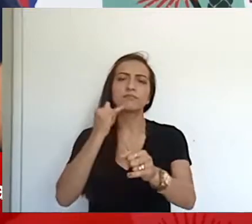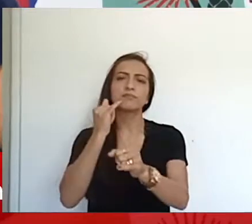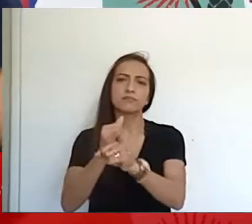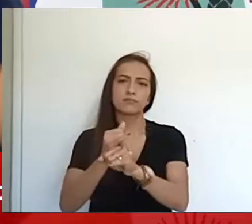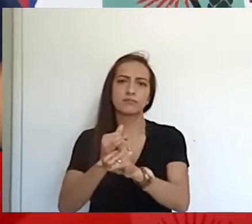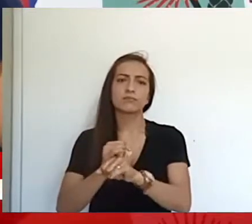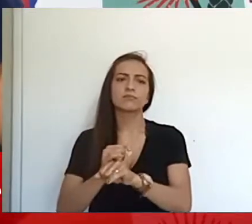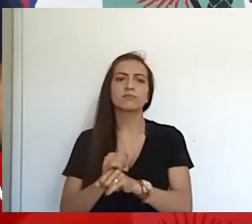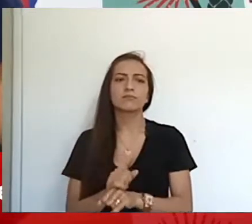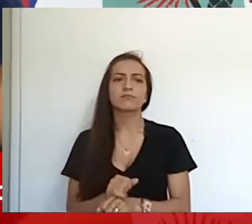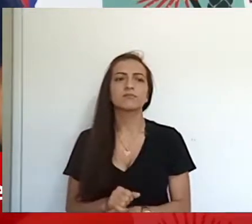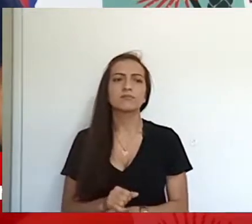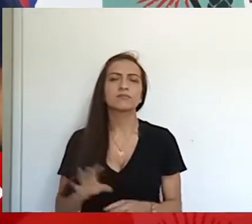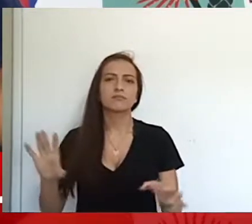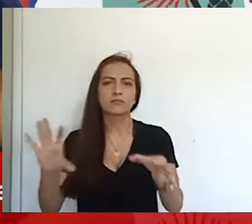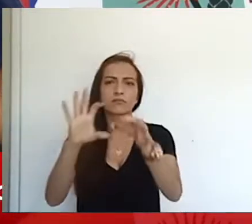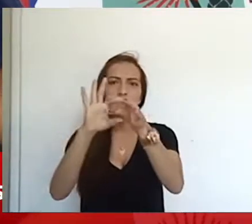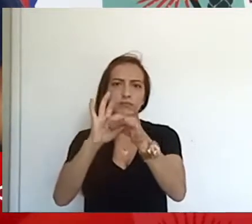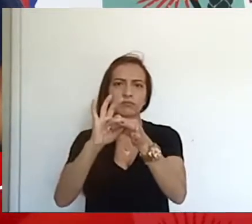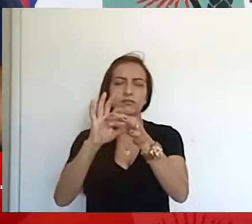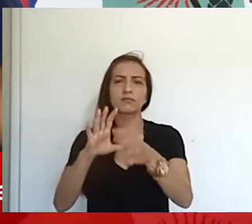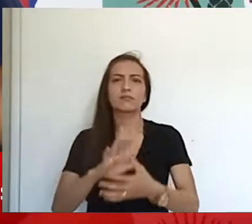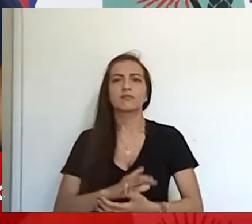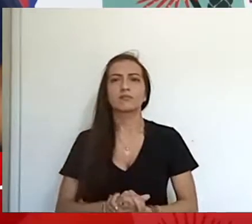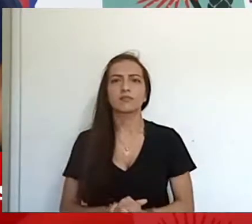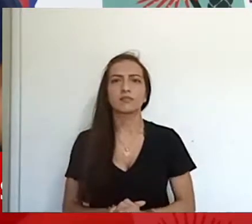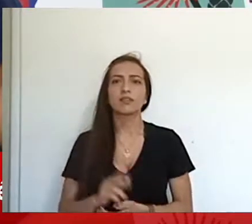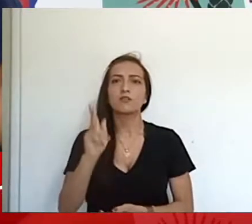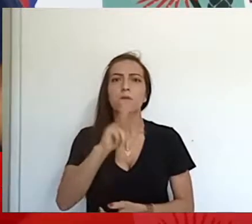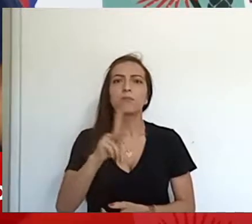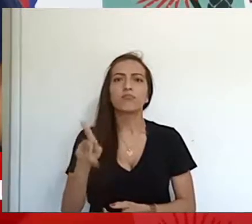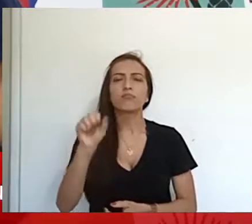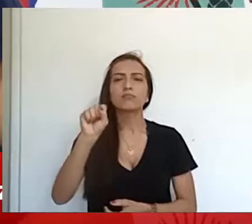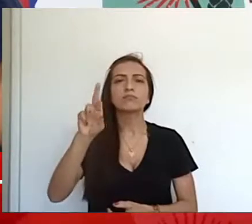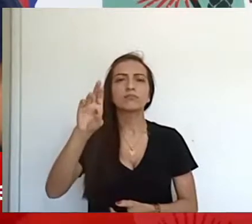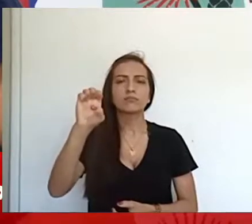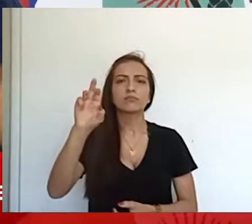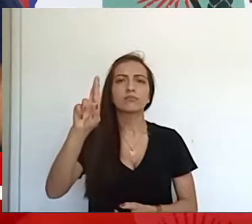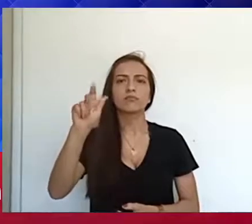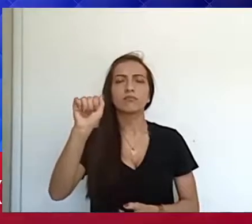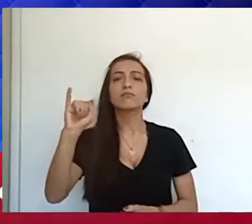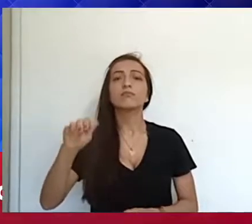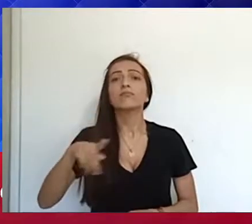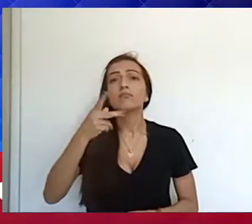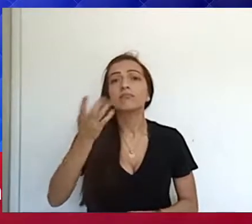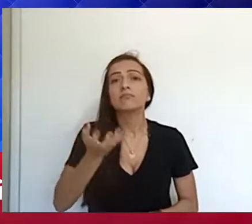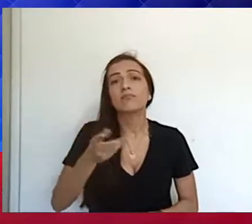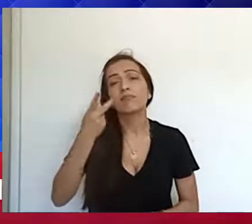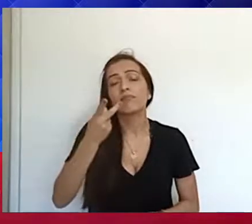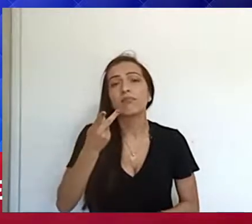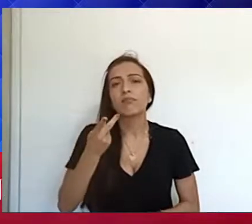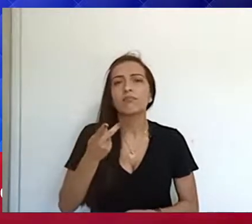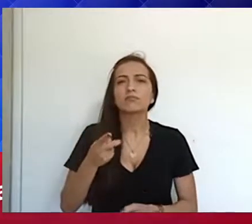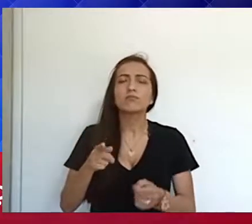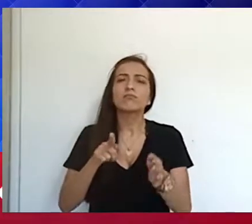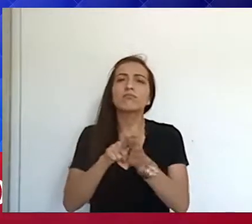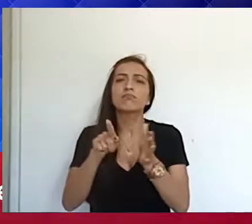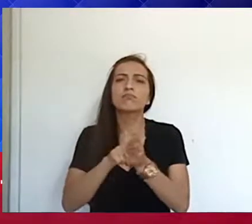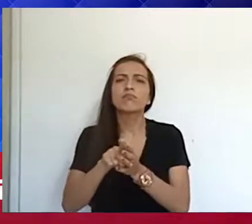você. Mas vamos lá. Professor Sérgio, eu queria que você contasse para a gente quais que são as recomendações e orientações, né, por parte